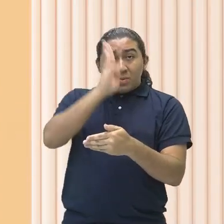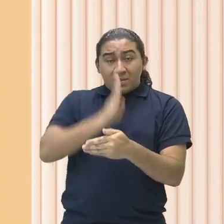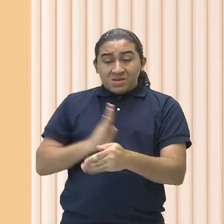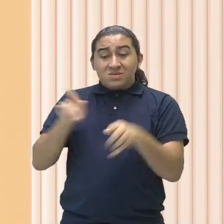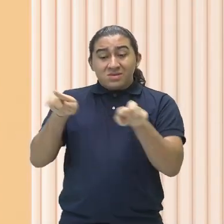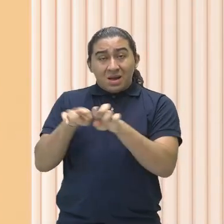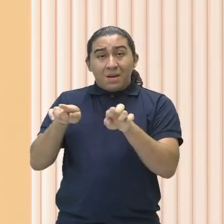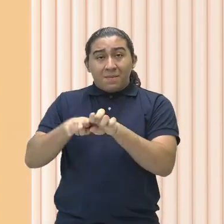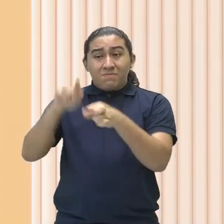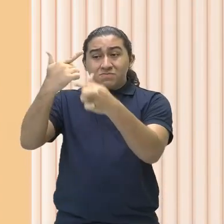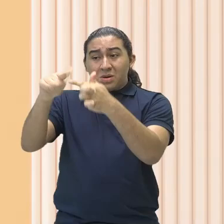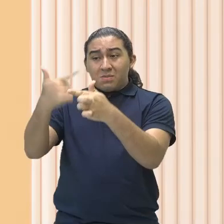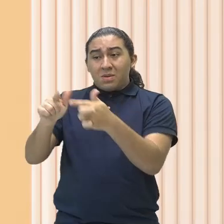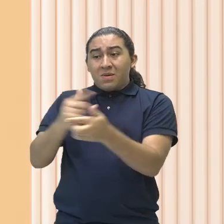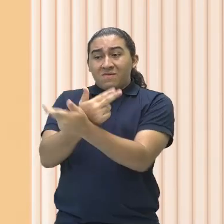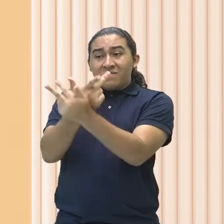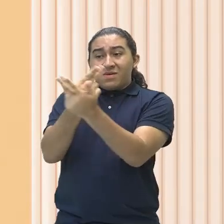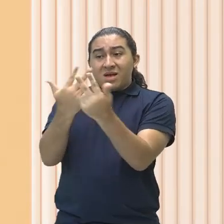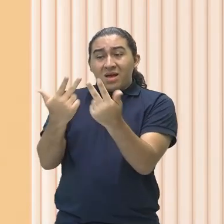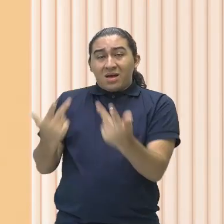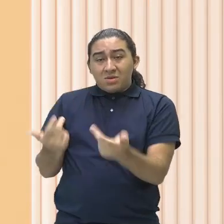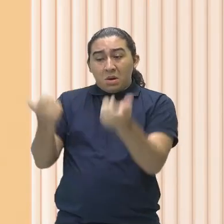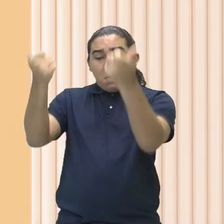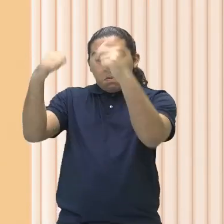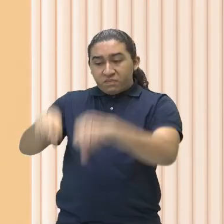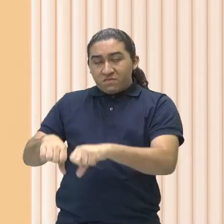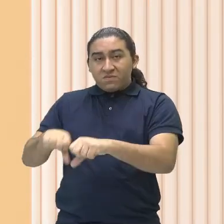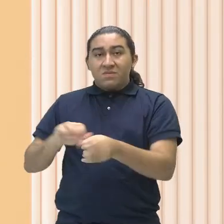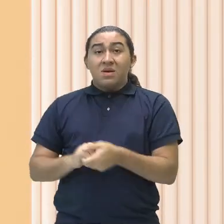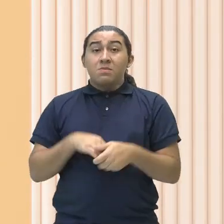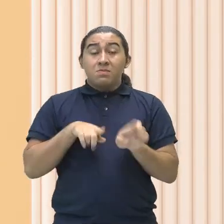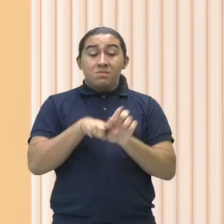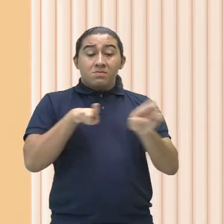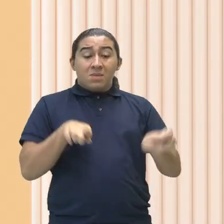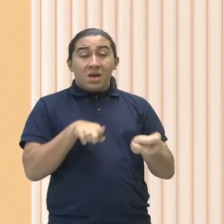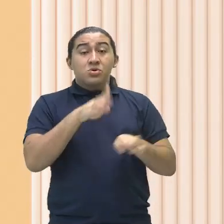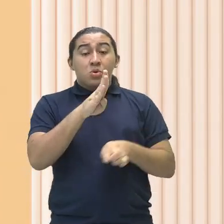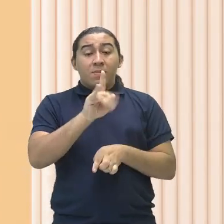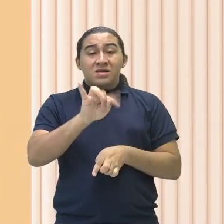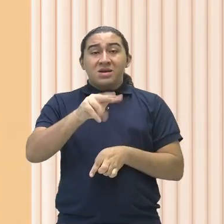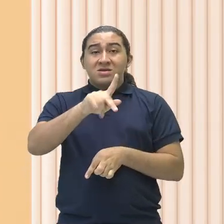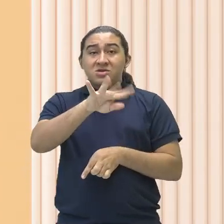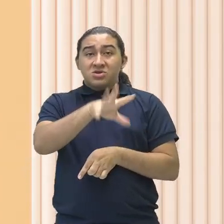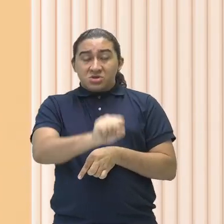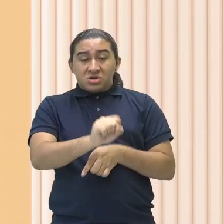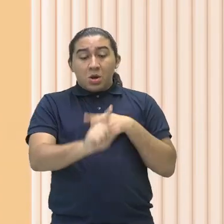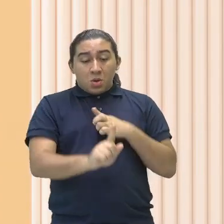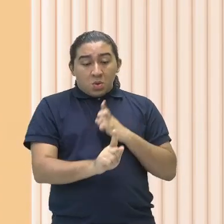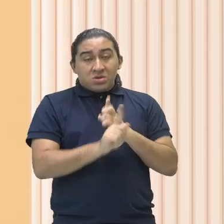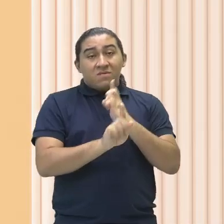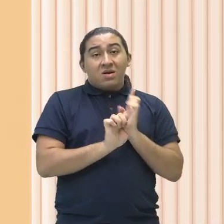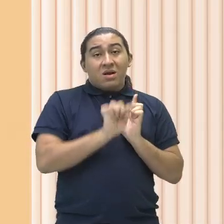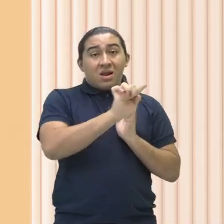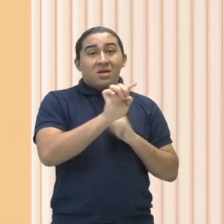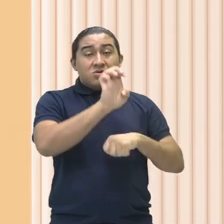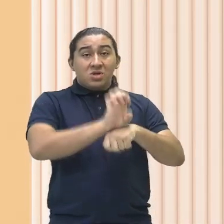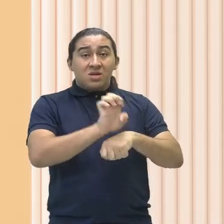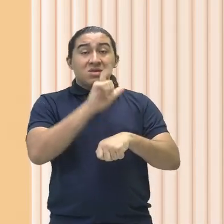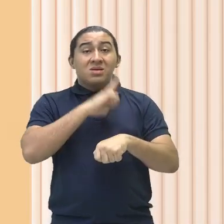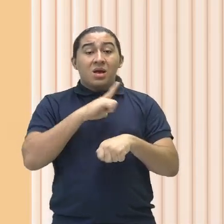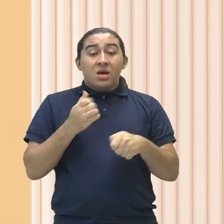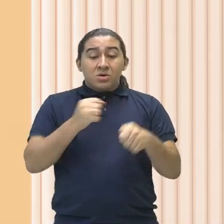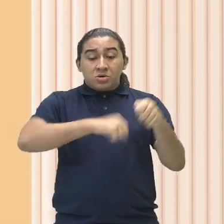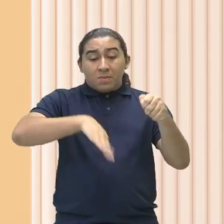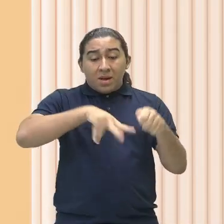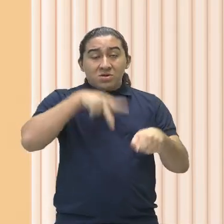acabou calhando ali quando os bandeirantes encontraram na região das Minas Gerais minas de ouro